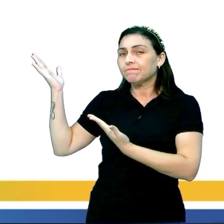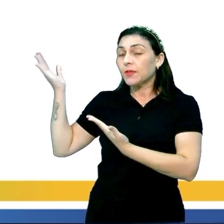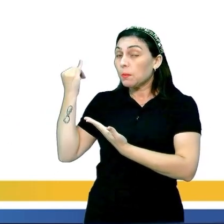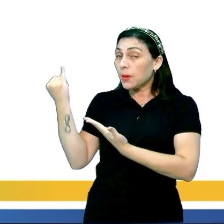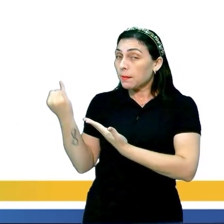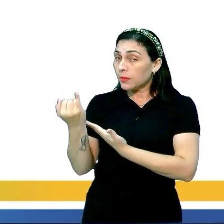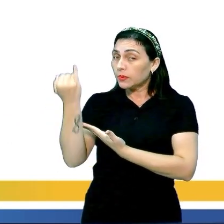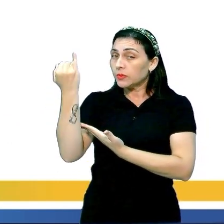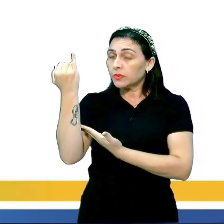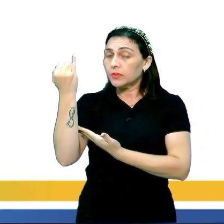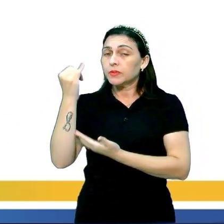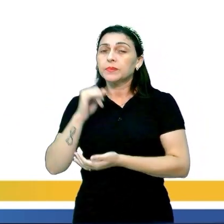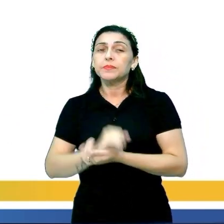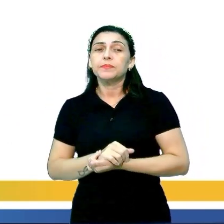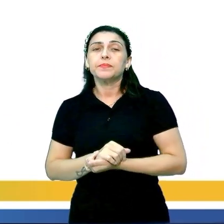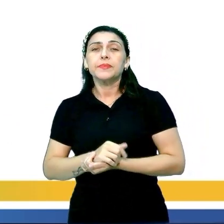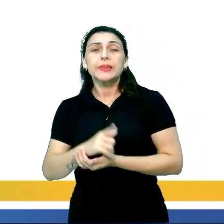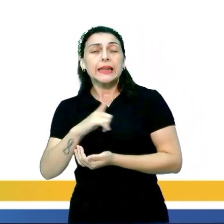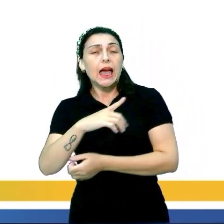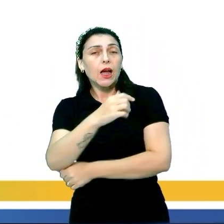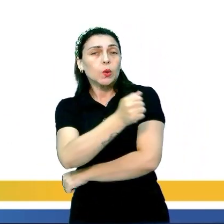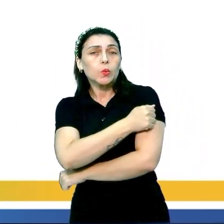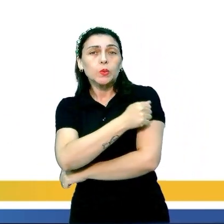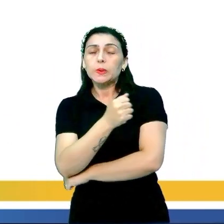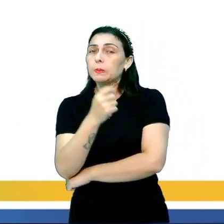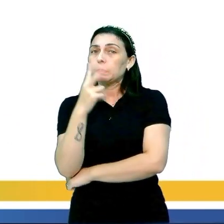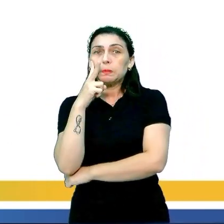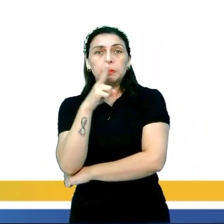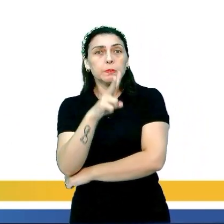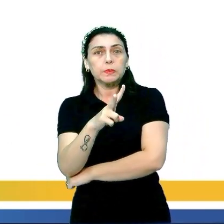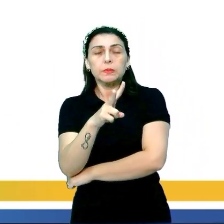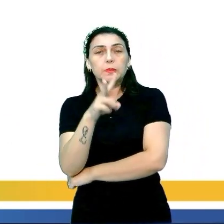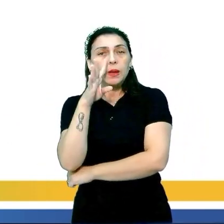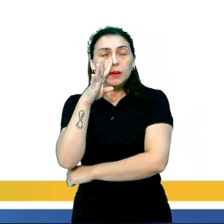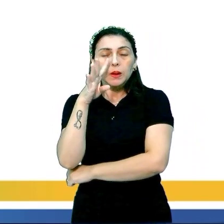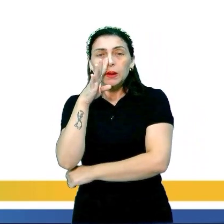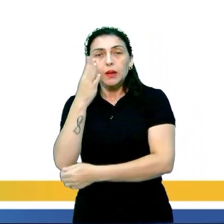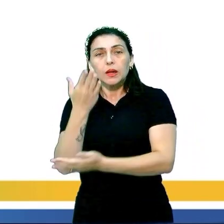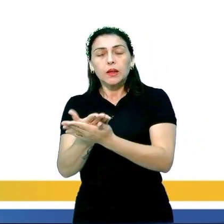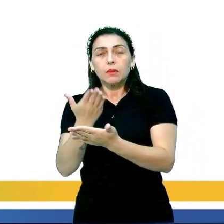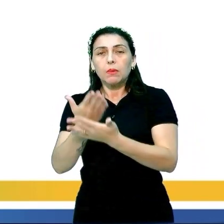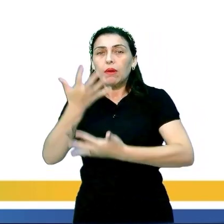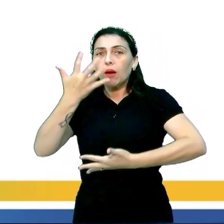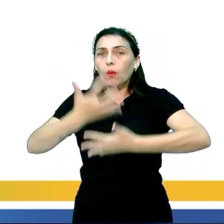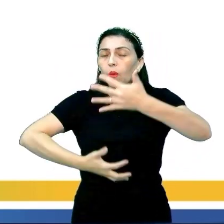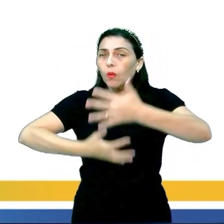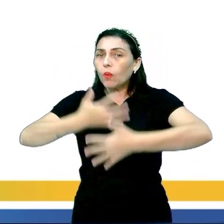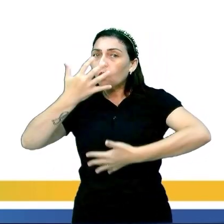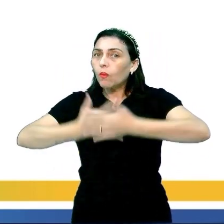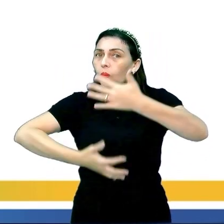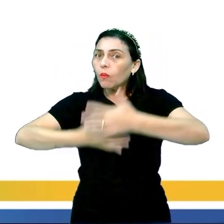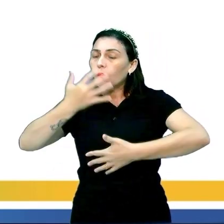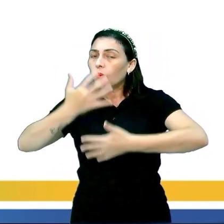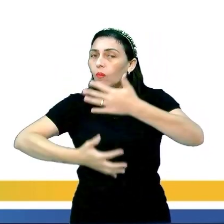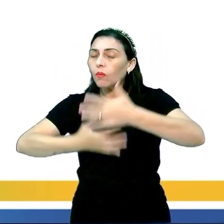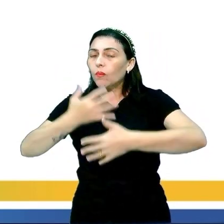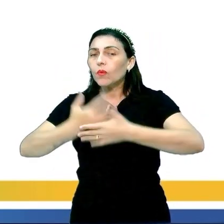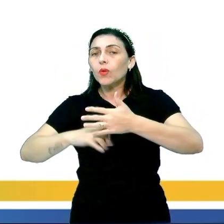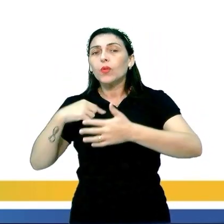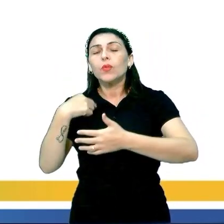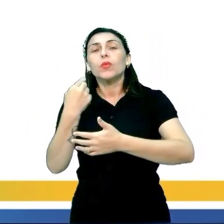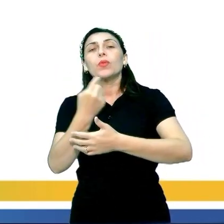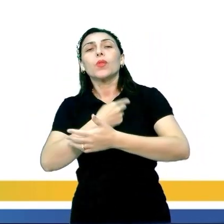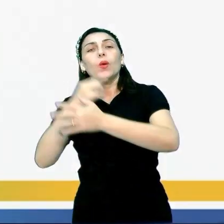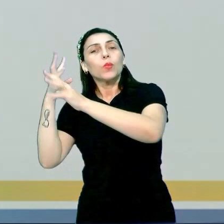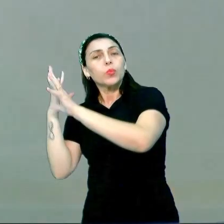menos importante. Porque tem alunos que não assistiram às aulas anteriores, né? Para você não ficar aí mais perdido do que segue em tiroteio, a